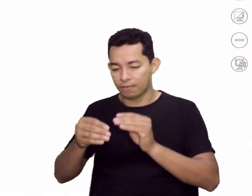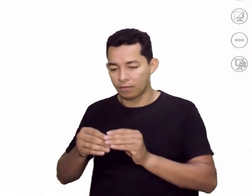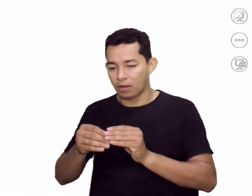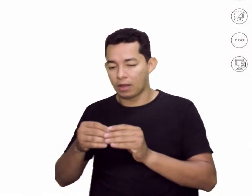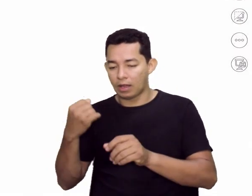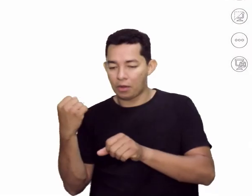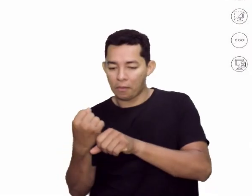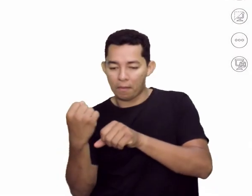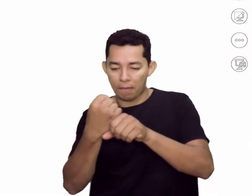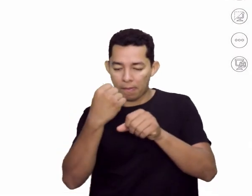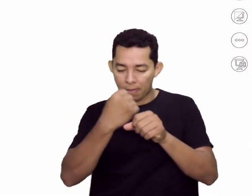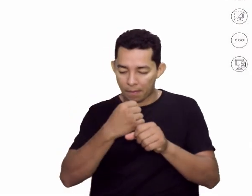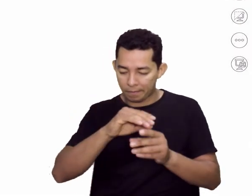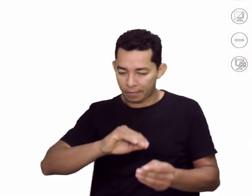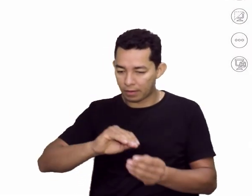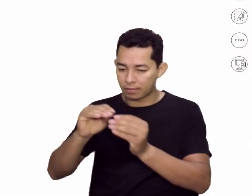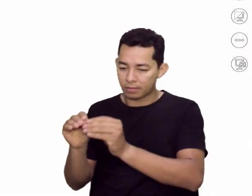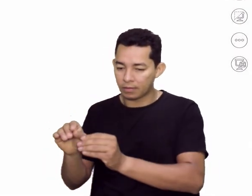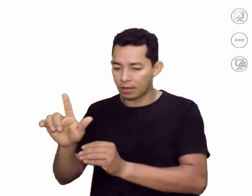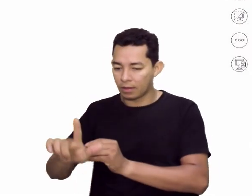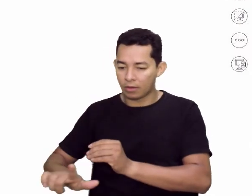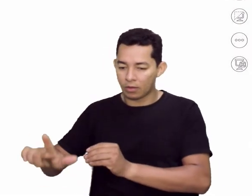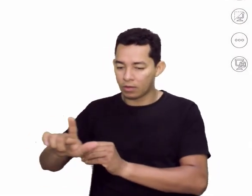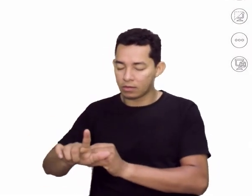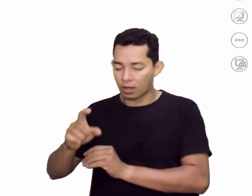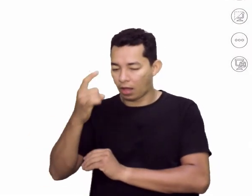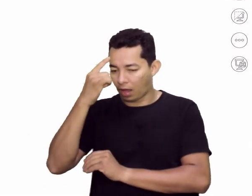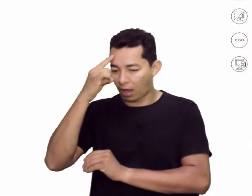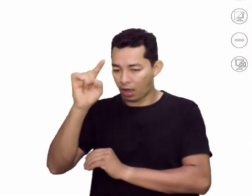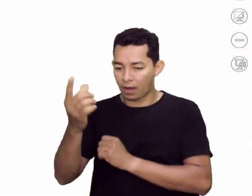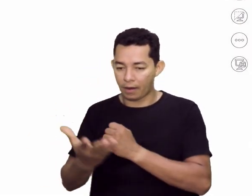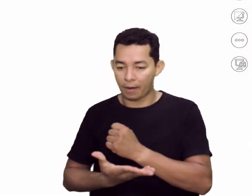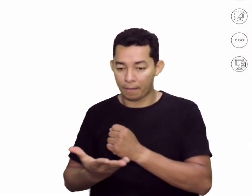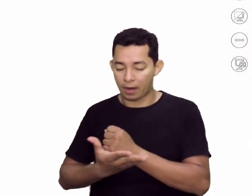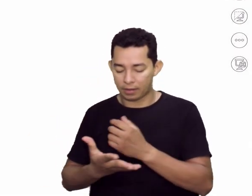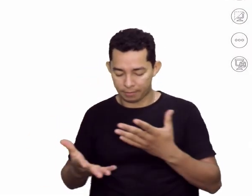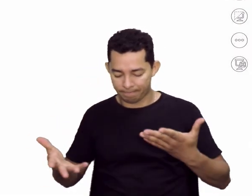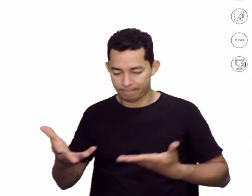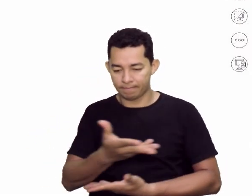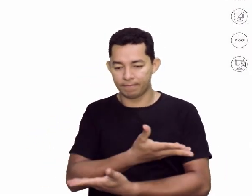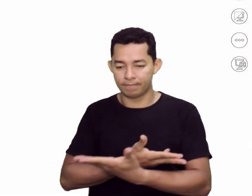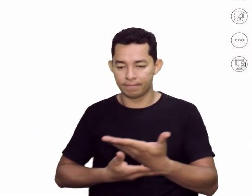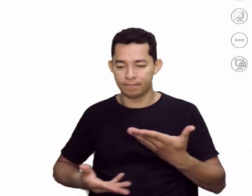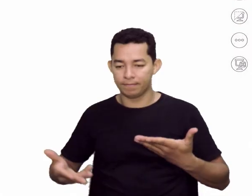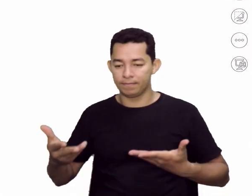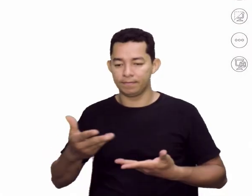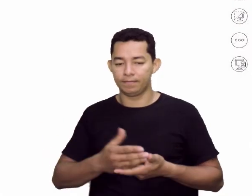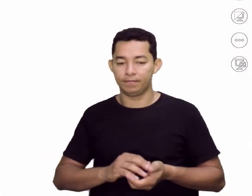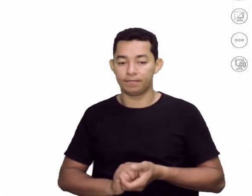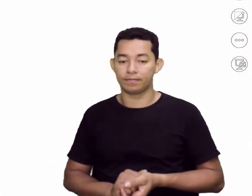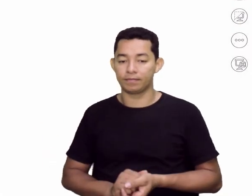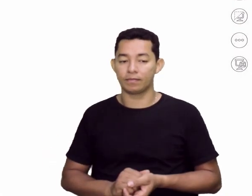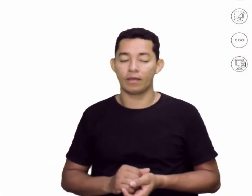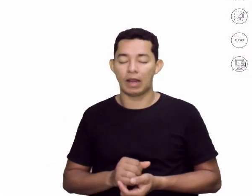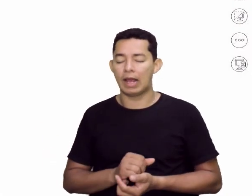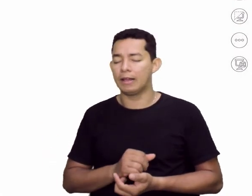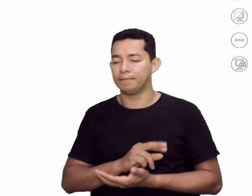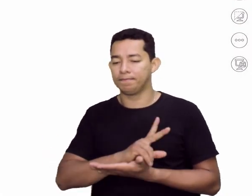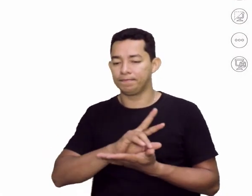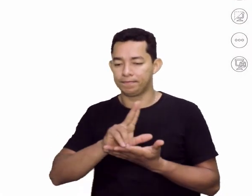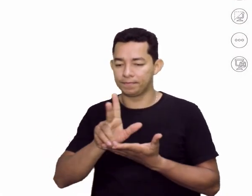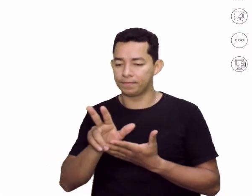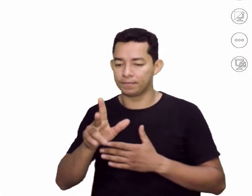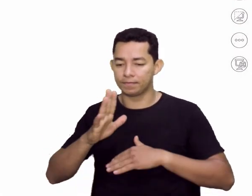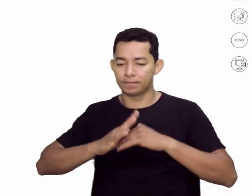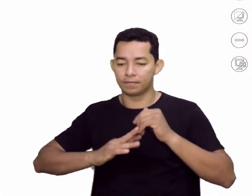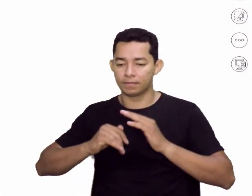foram incorporando os elementos da ideia básica, né? Muitos artistas reagiram pintando figuras